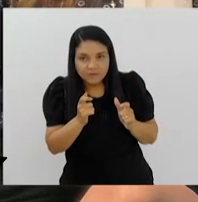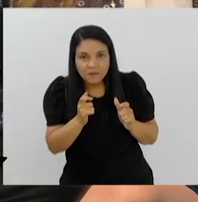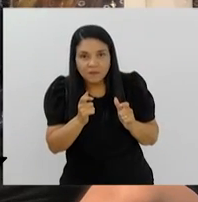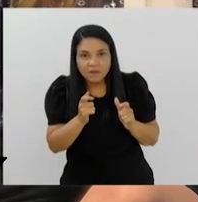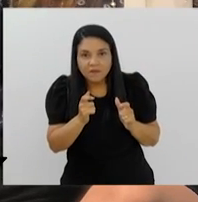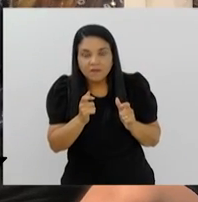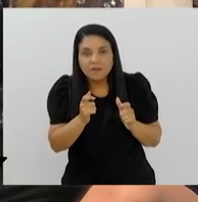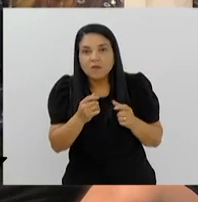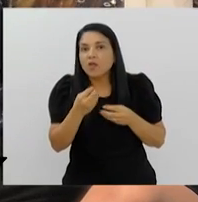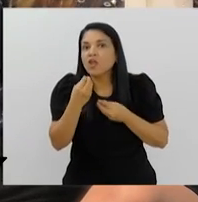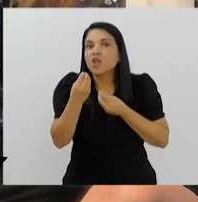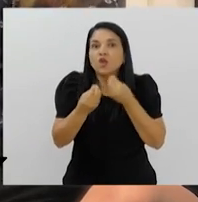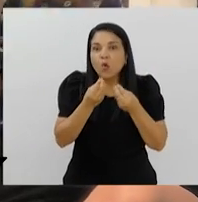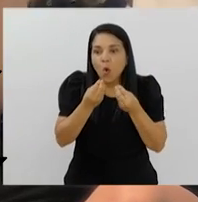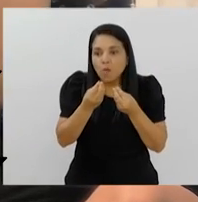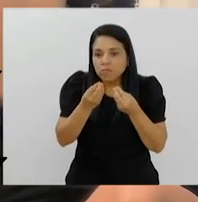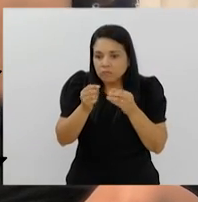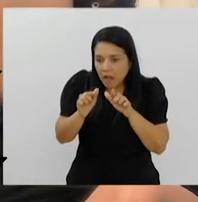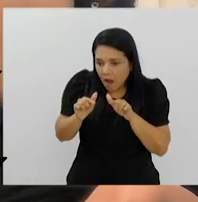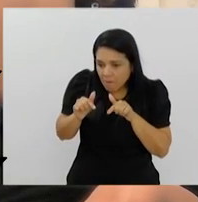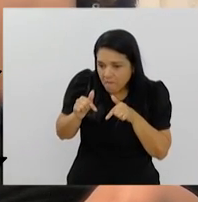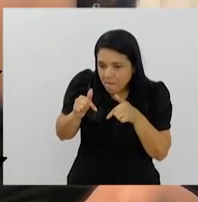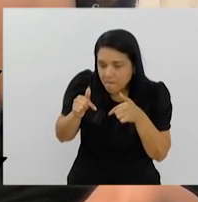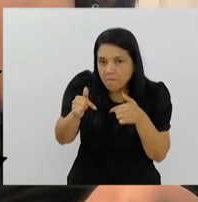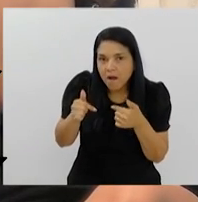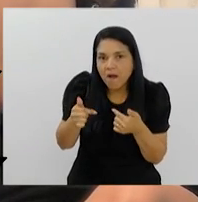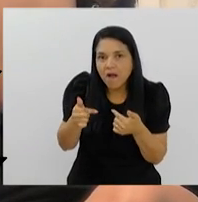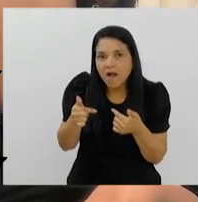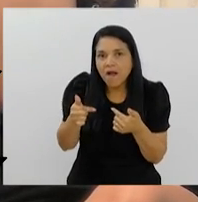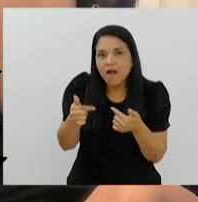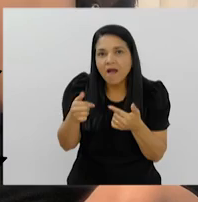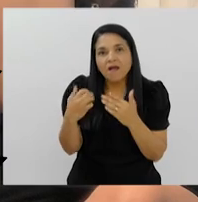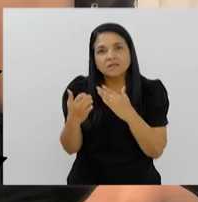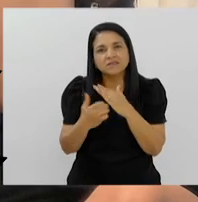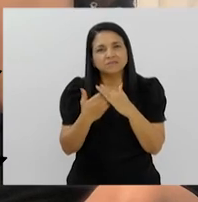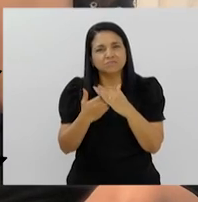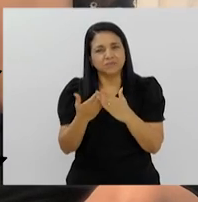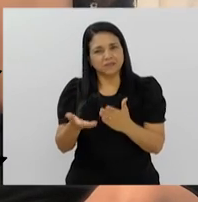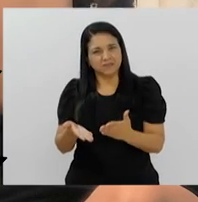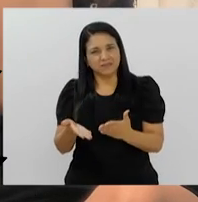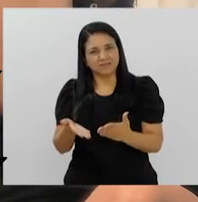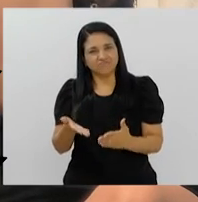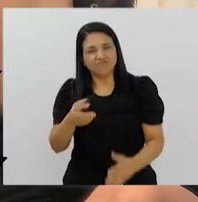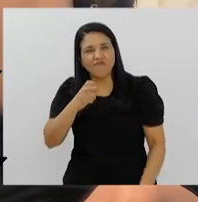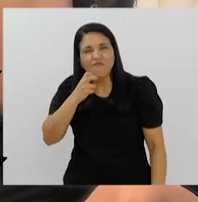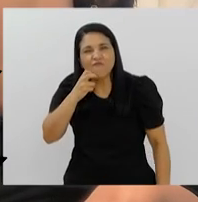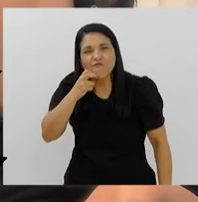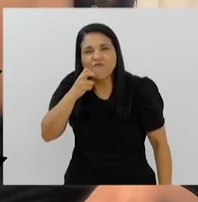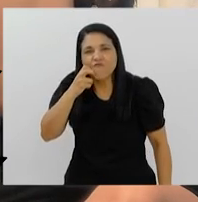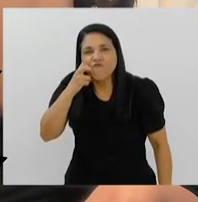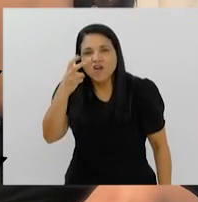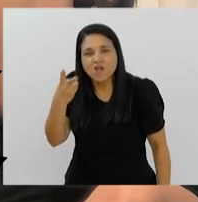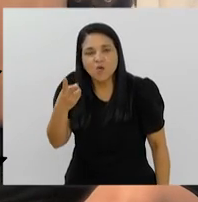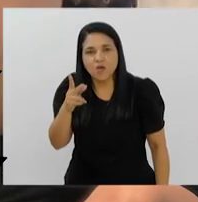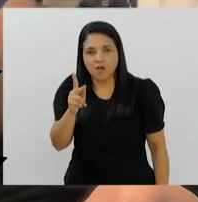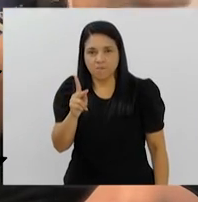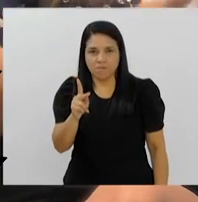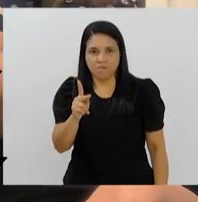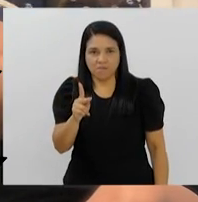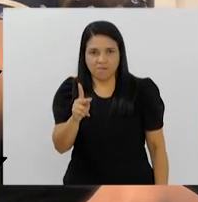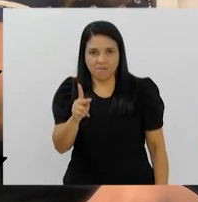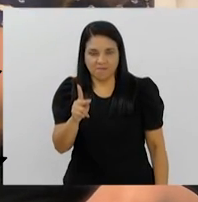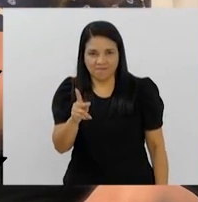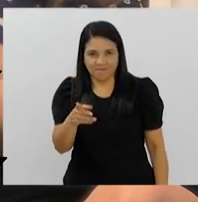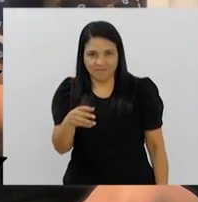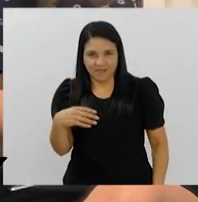essa situação que é no mínimo indecente para esses pais e mães aqui e